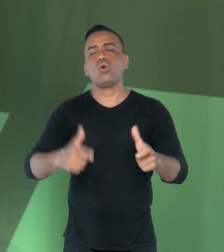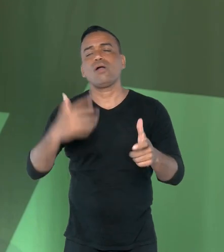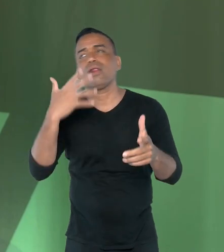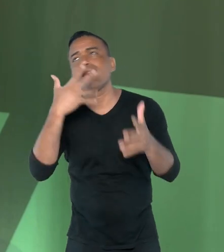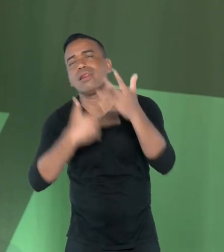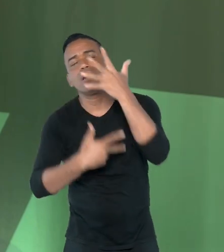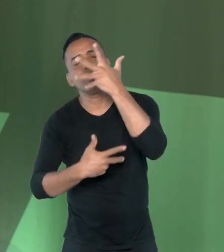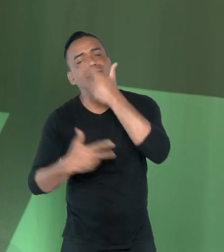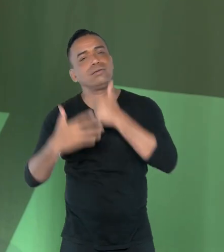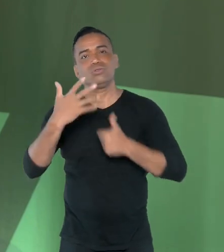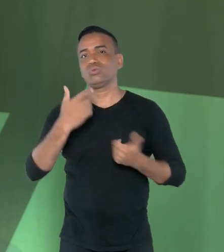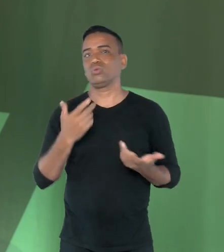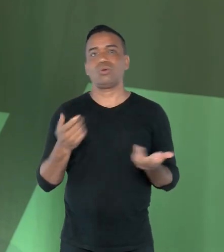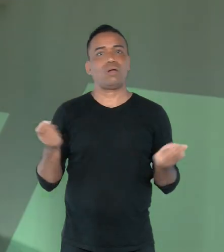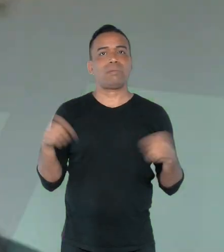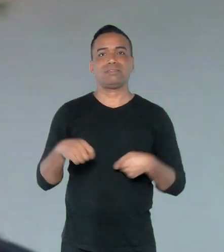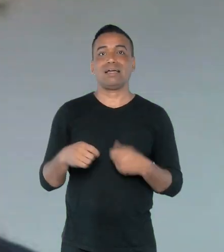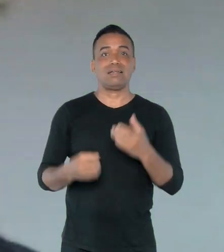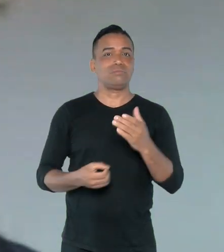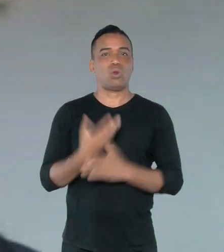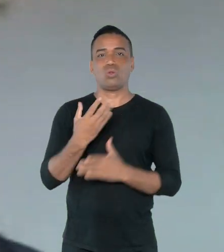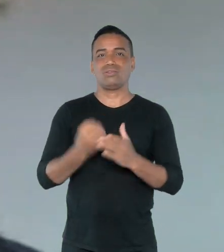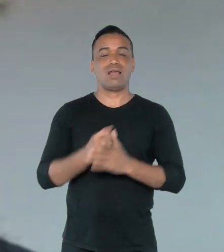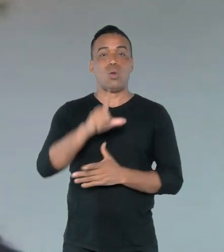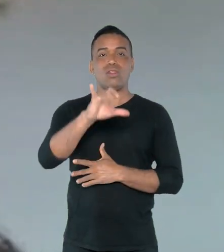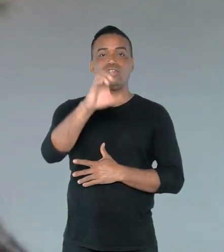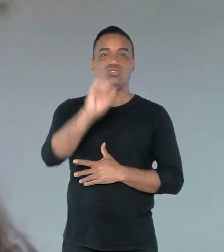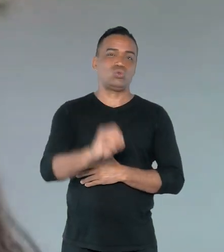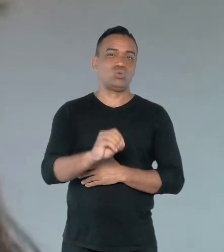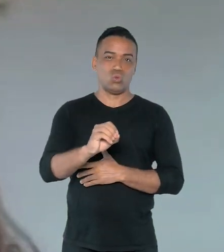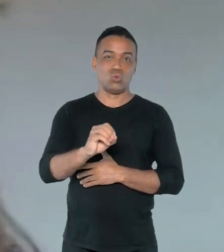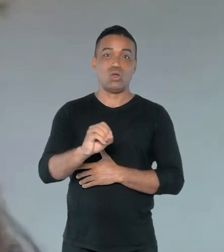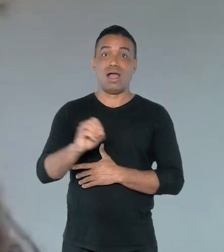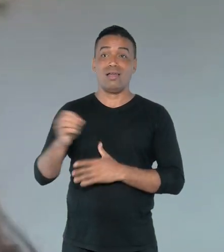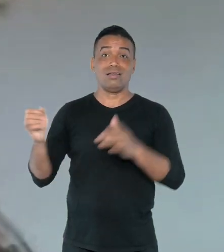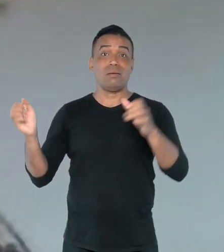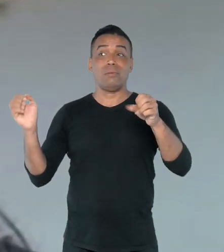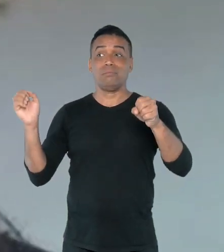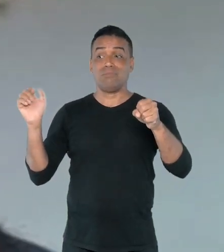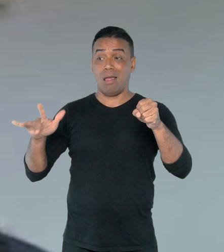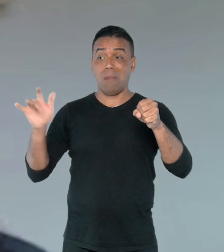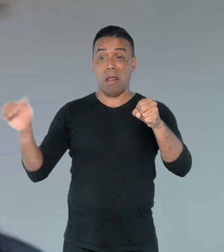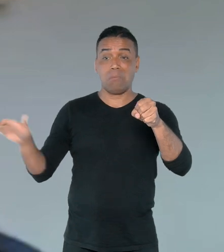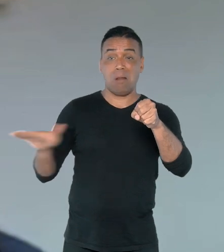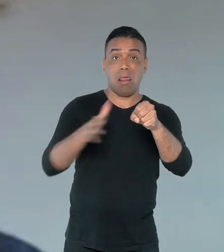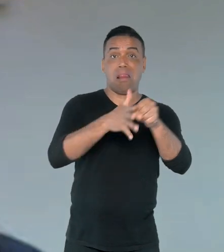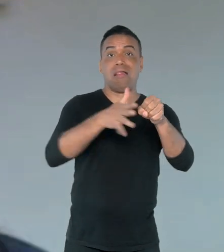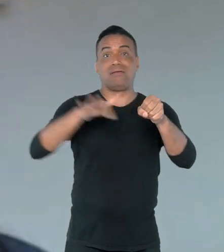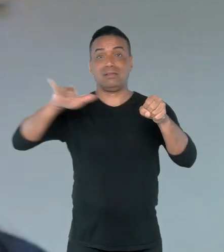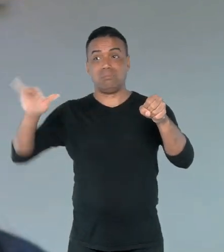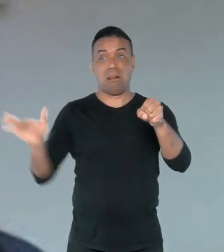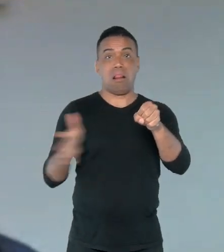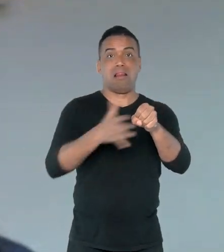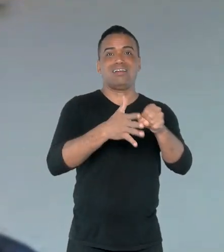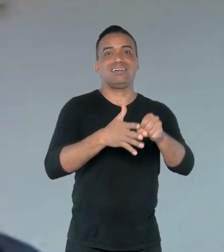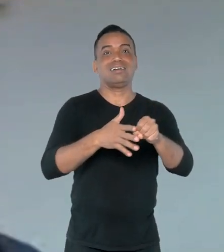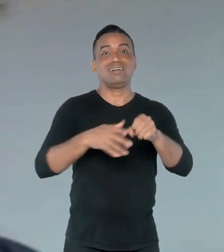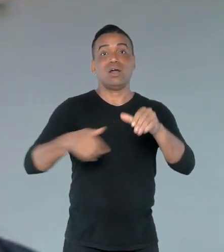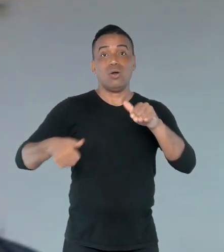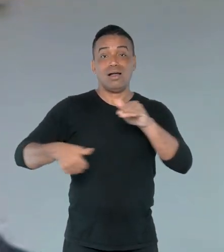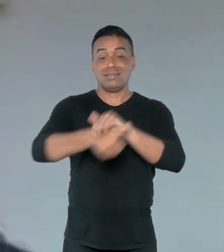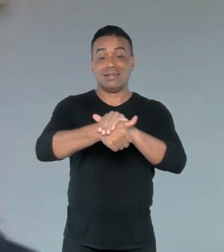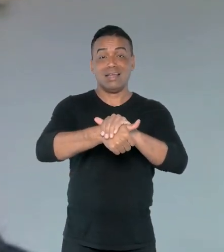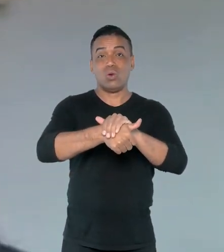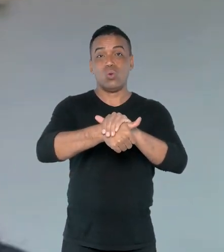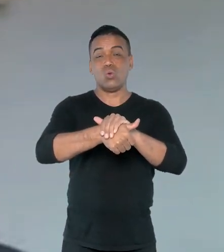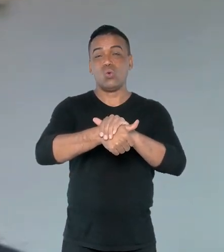nem têm a capacidade de produzir tanto lixo assim e estão recebendo esse lixo lá. E aí as tartarugas